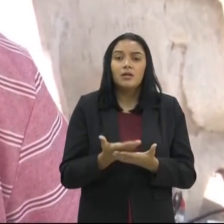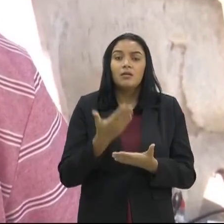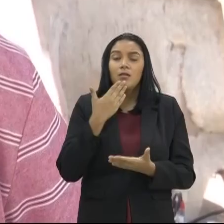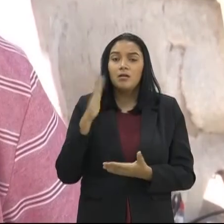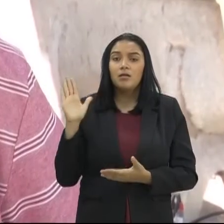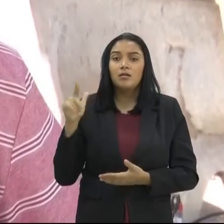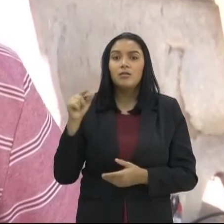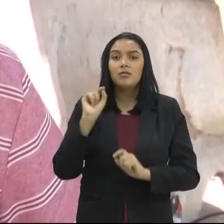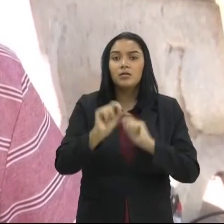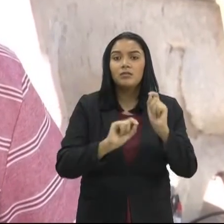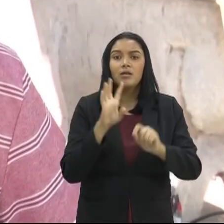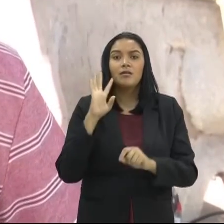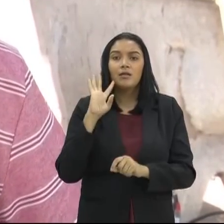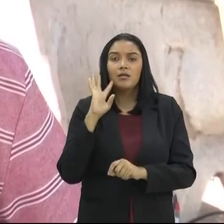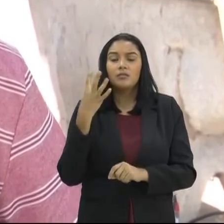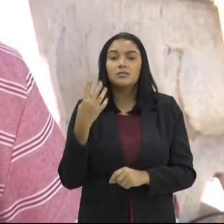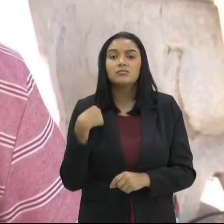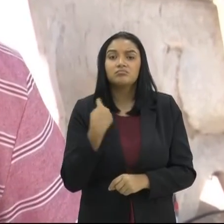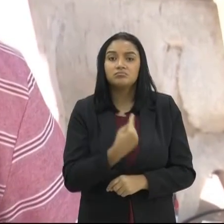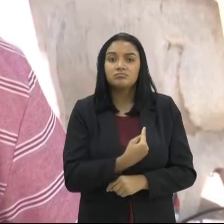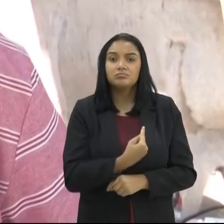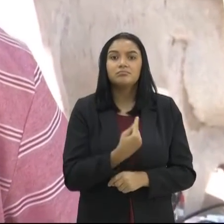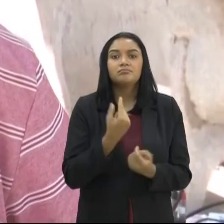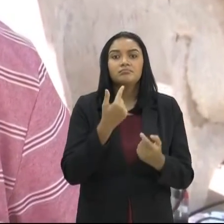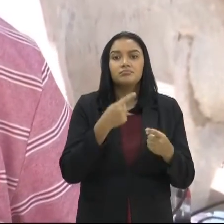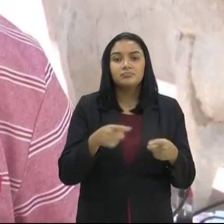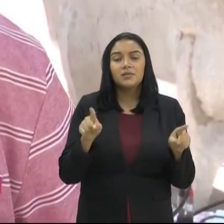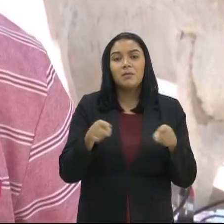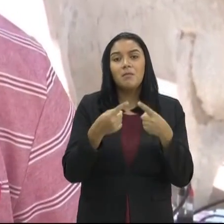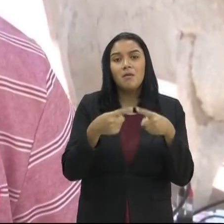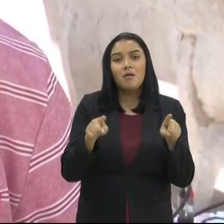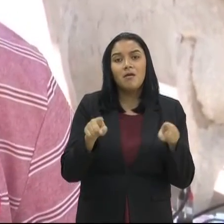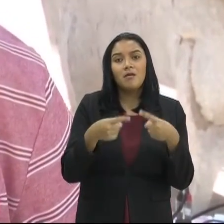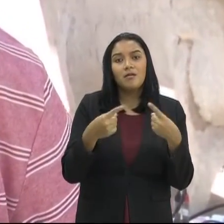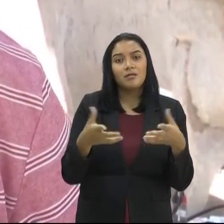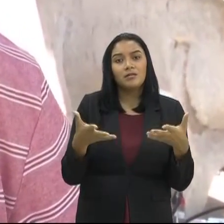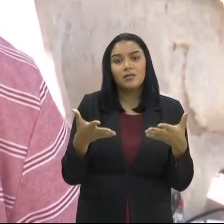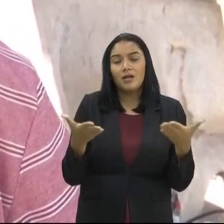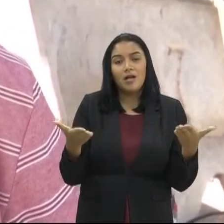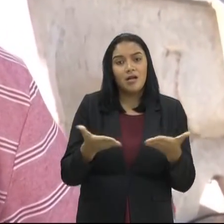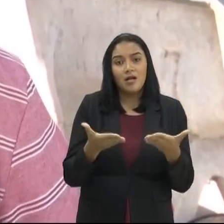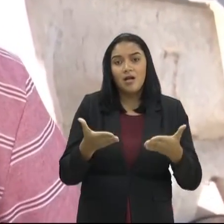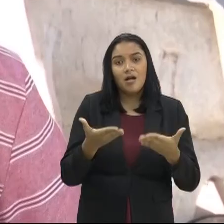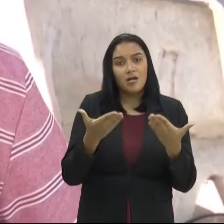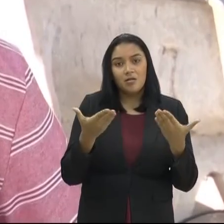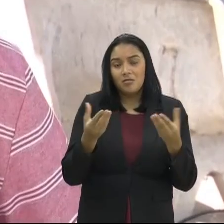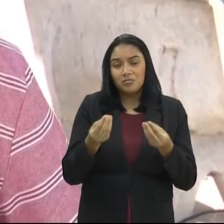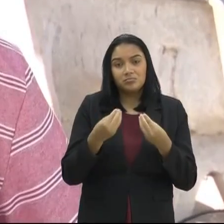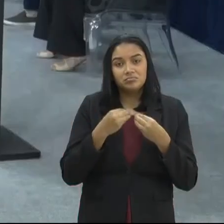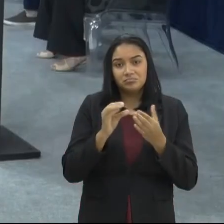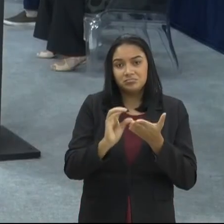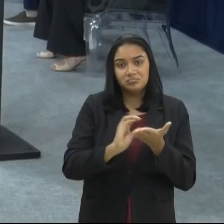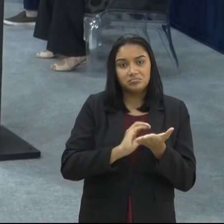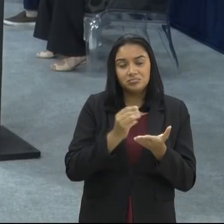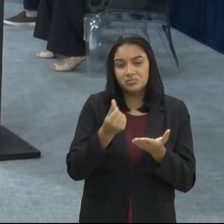classe de músico? Com essa pandemia, o músico não recebeu nada até agora.